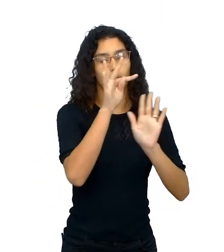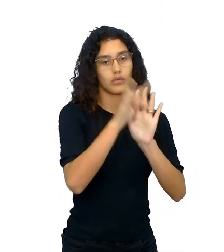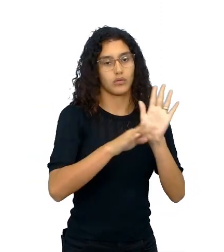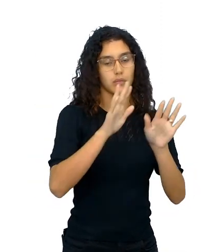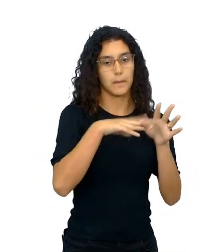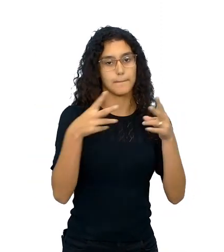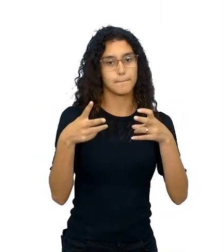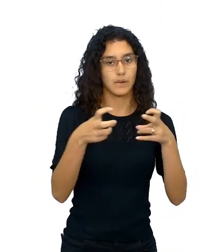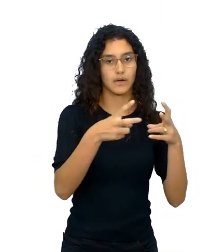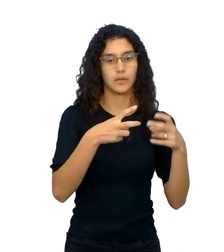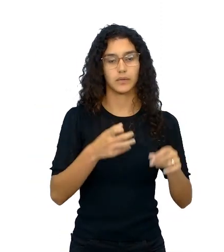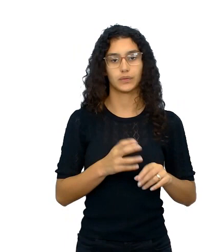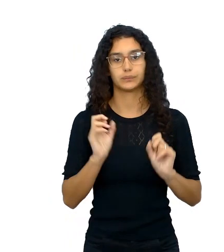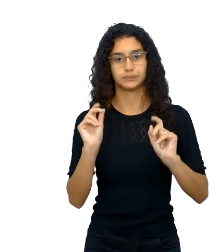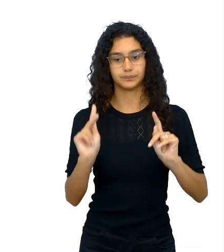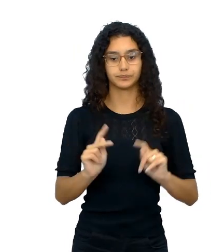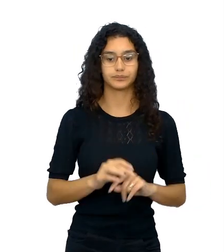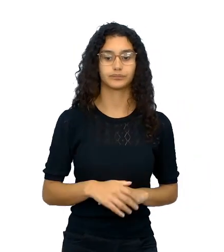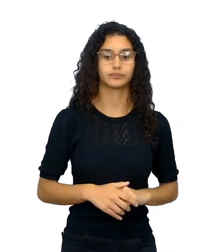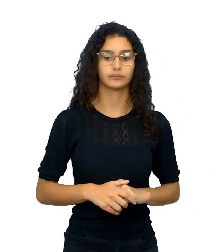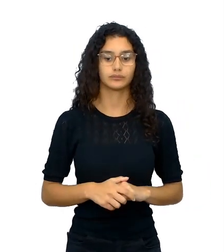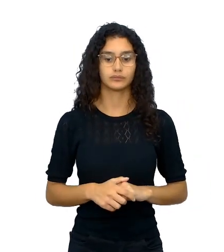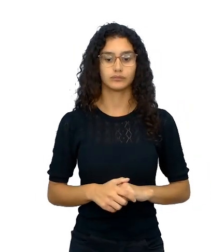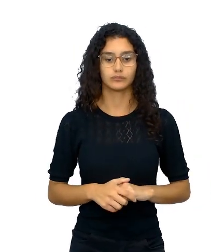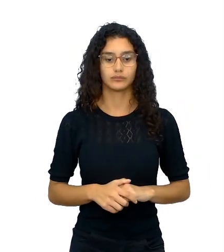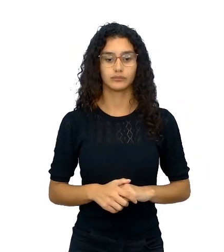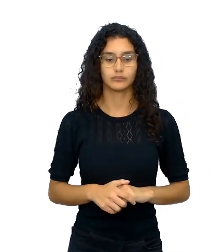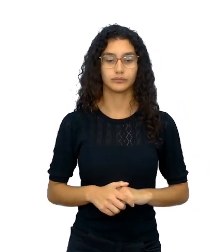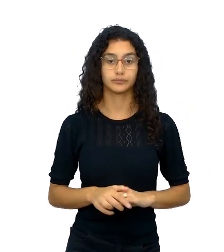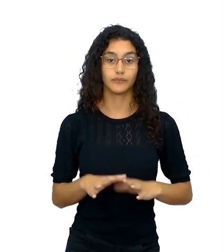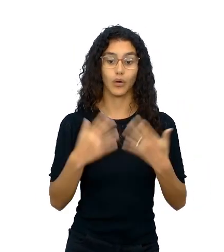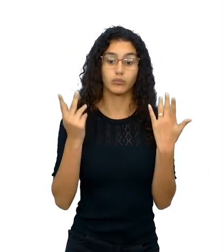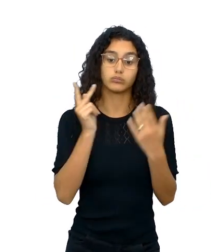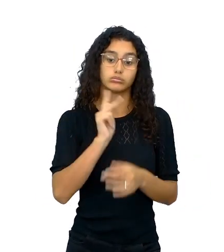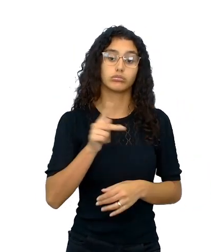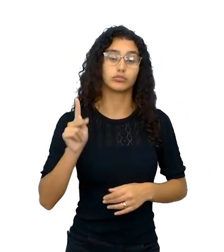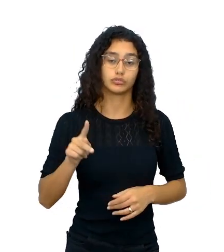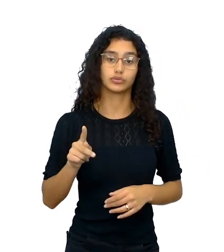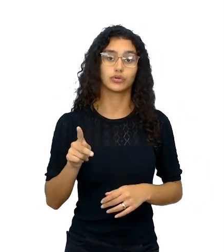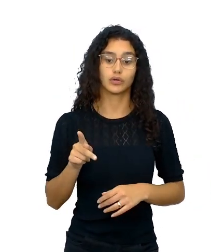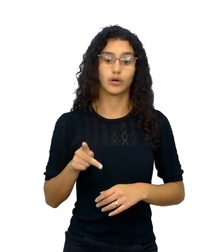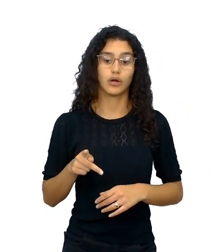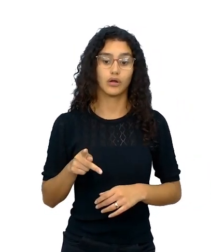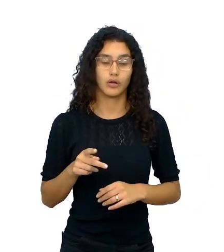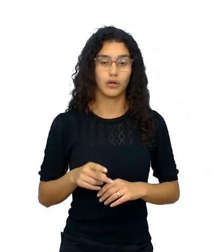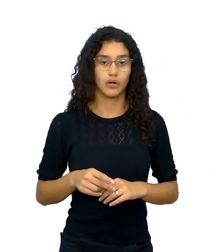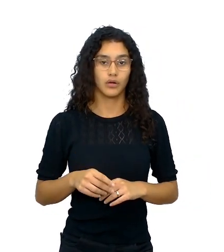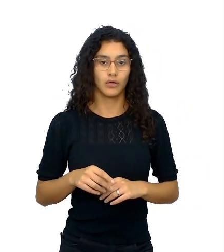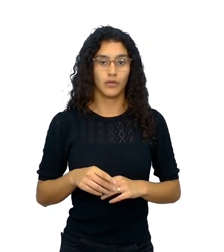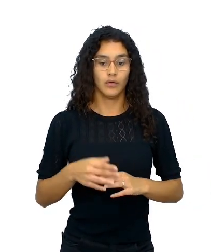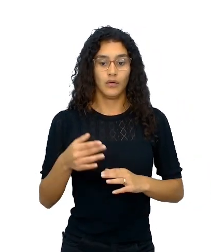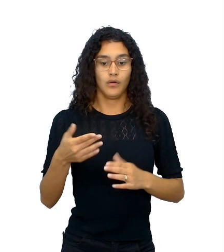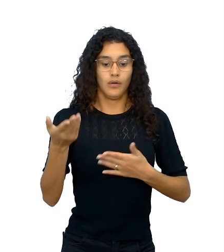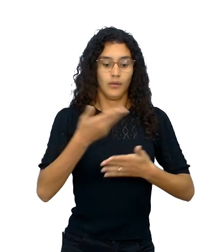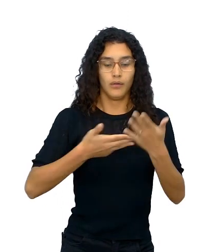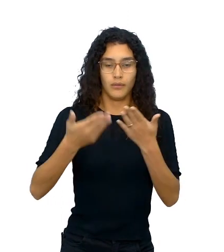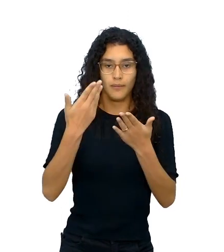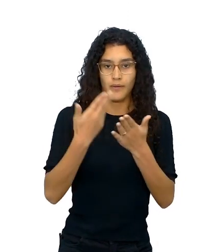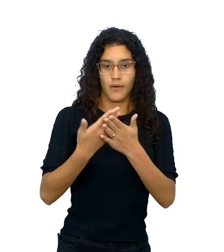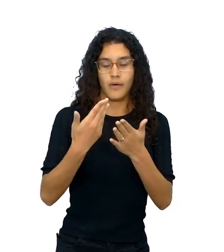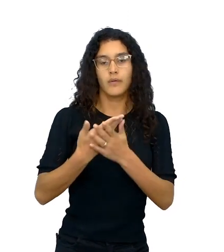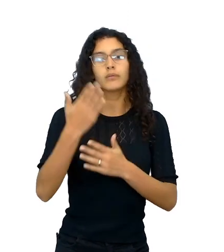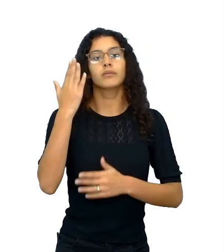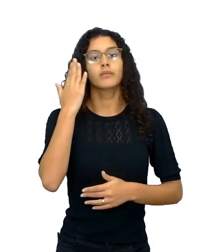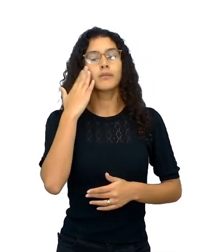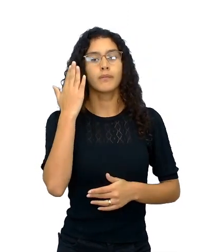serem analisados. Tá? E aí o professor, a partir da sua dinâmica de aula, vai